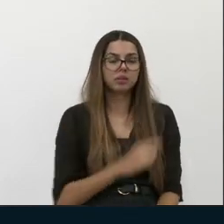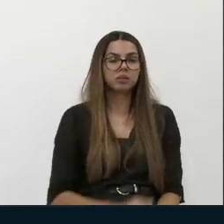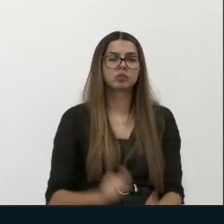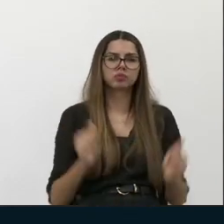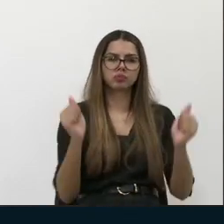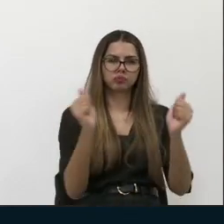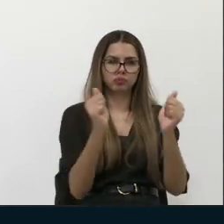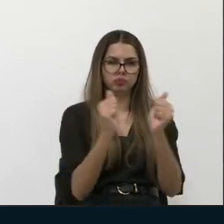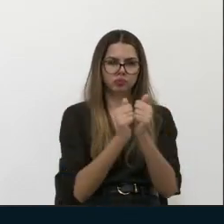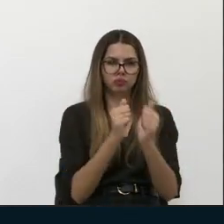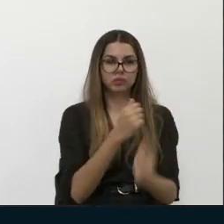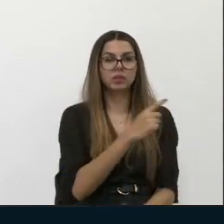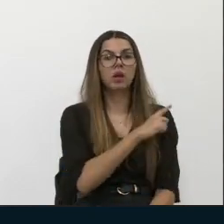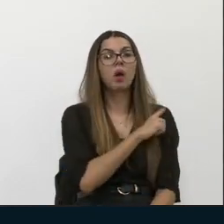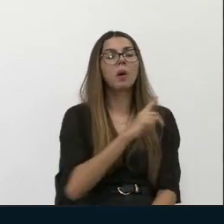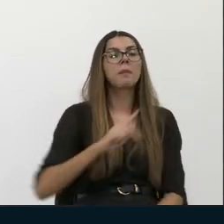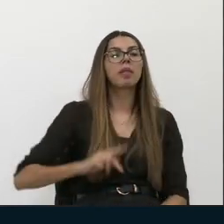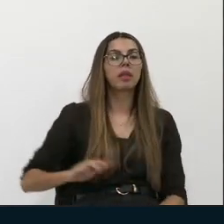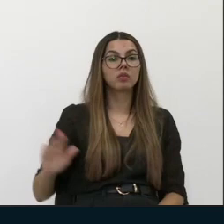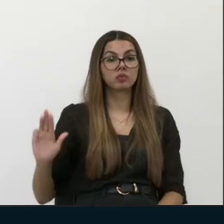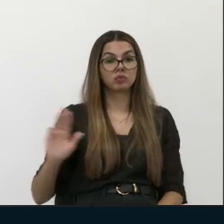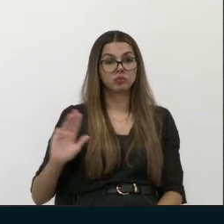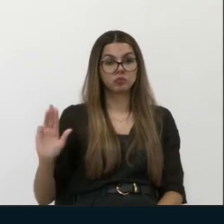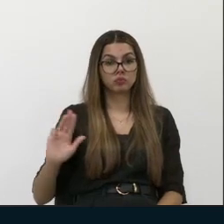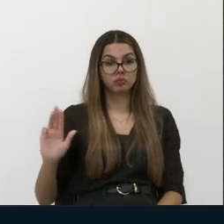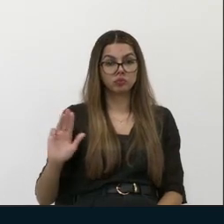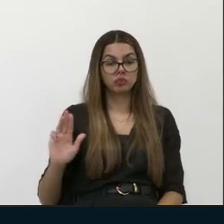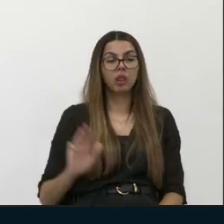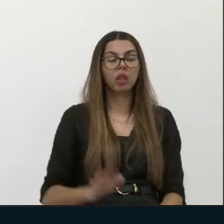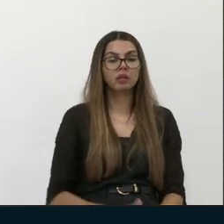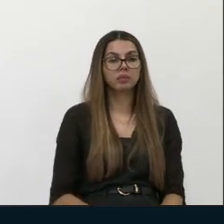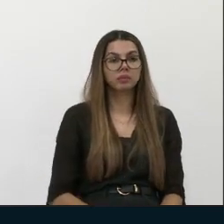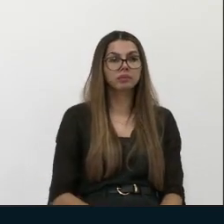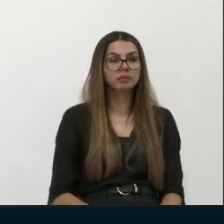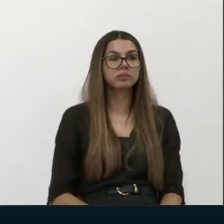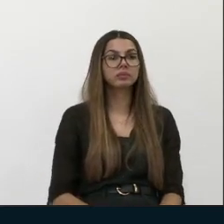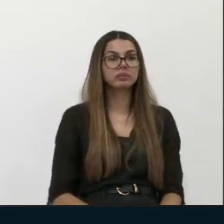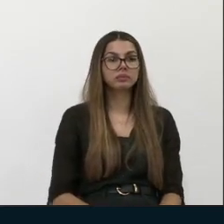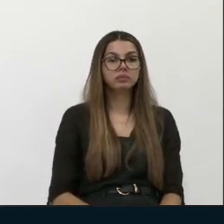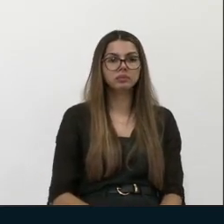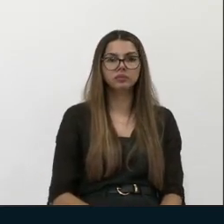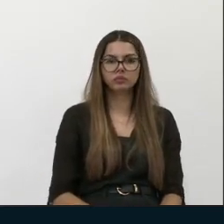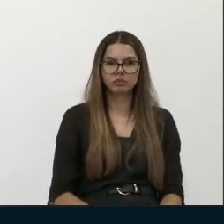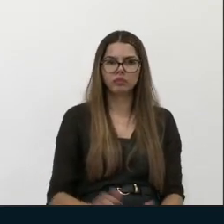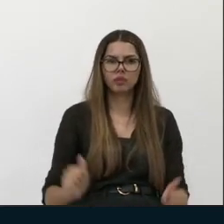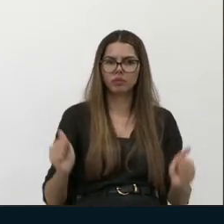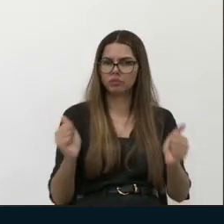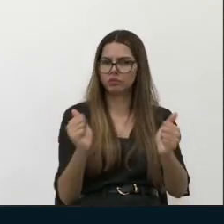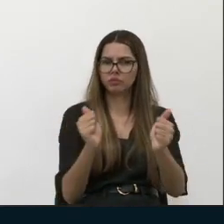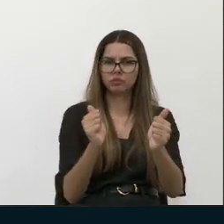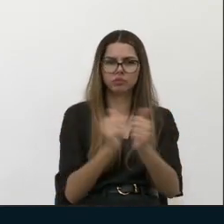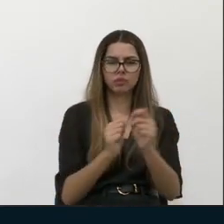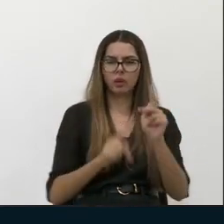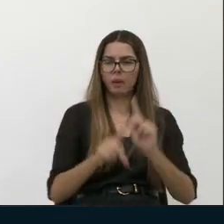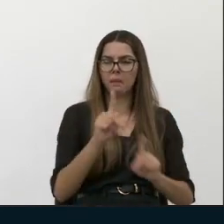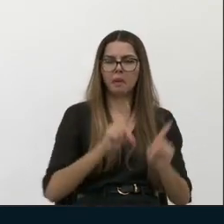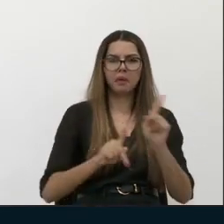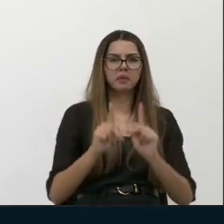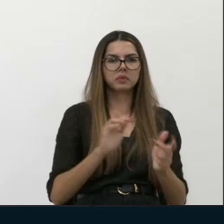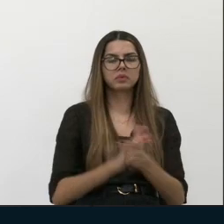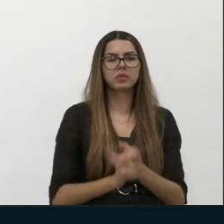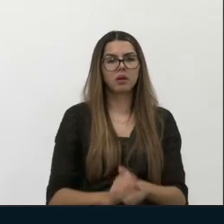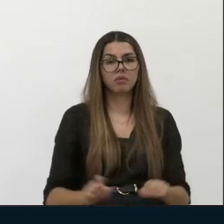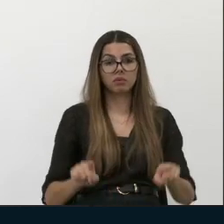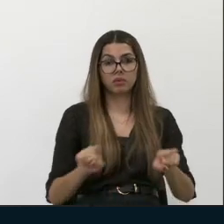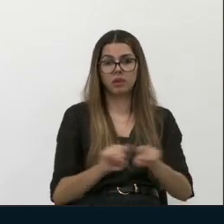do presidente Lula, maior estadista do mundo vivo hoje, e estaremos do lado dele e a população também, e todos que quiserem ir